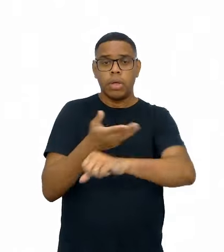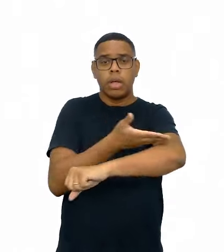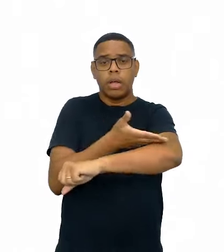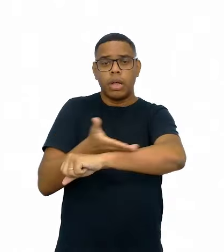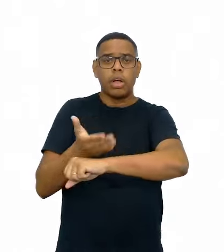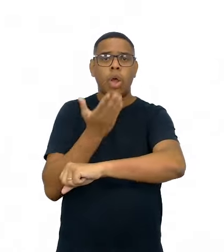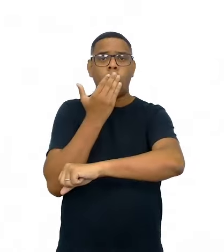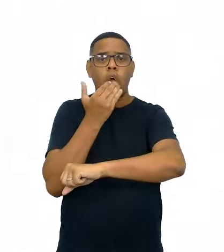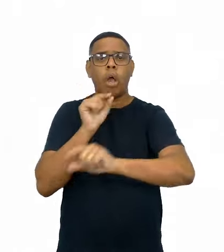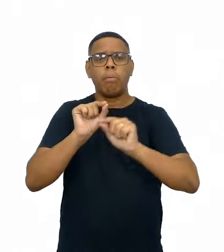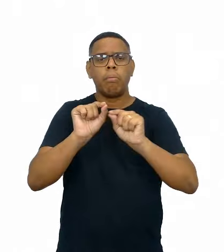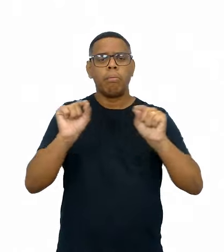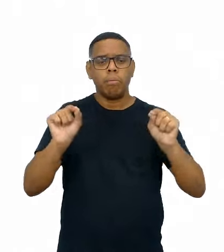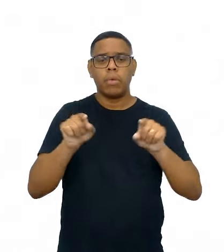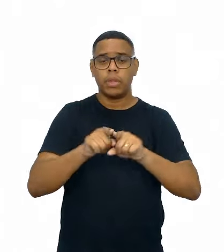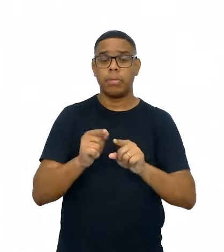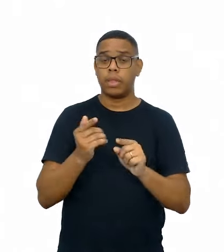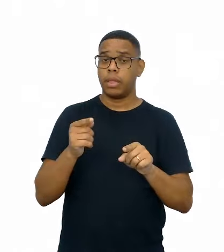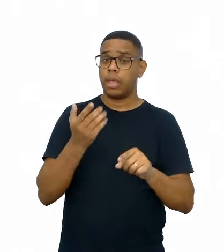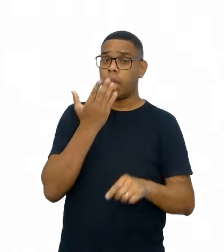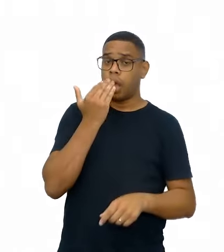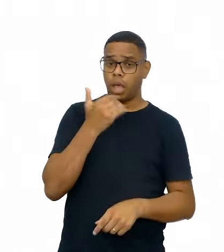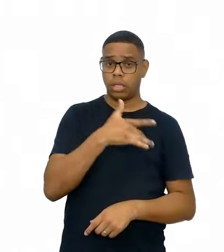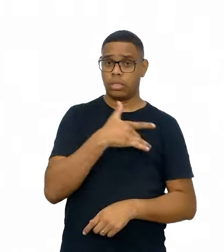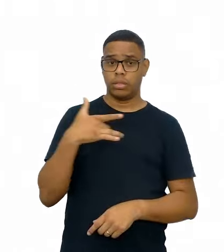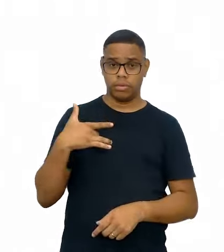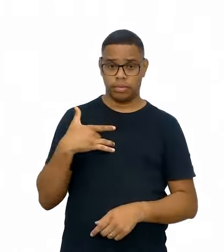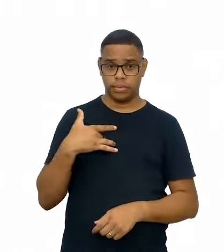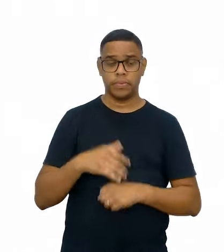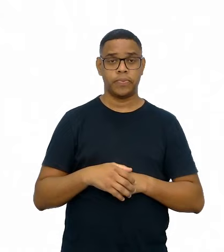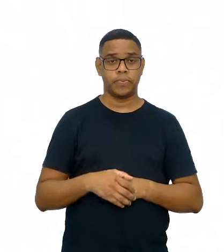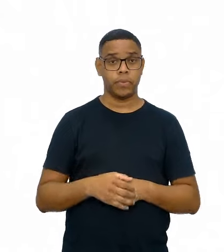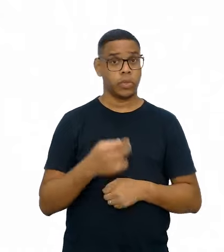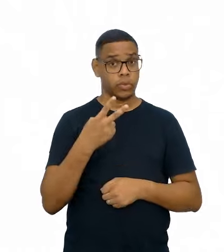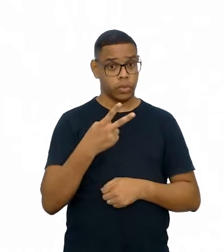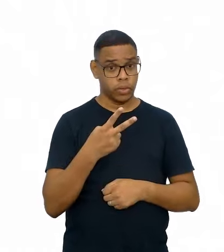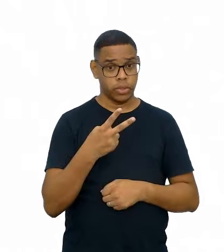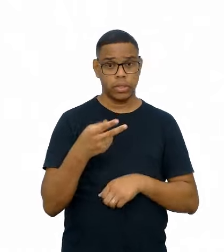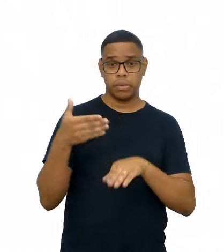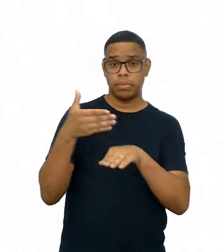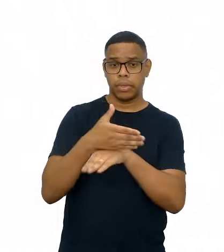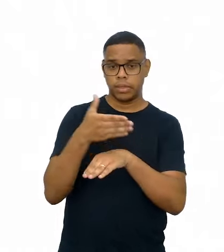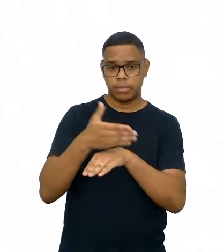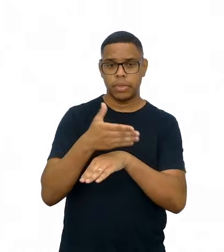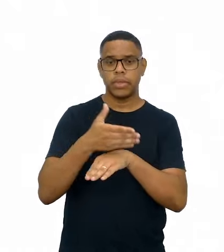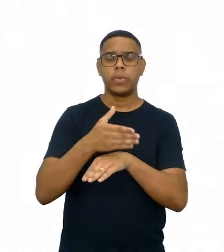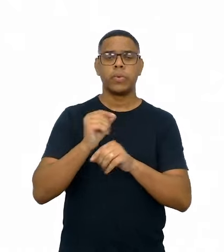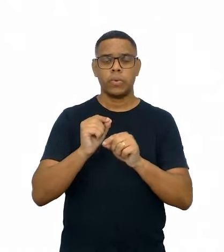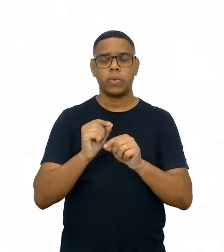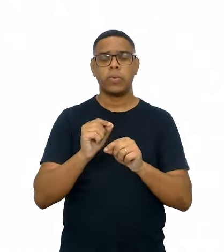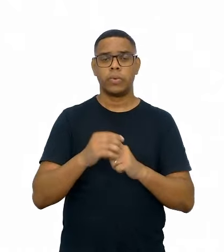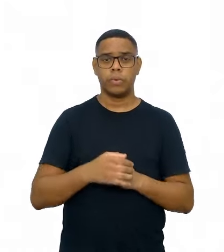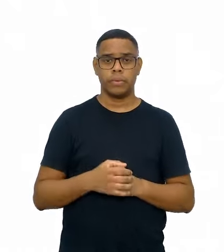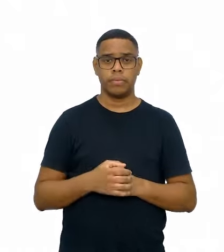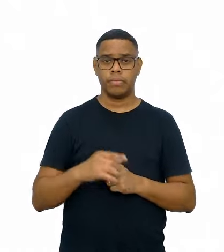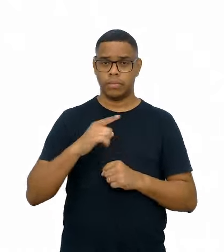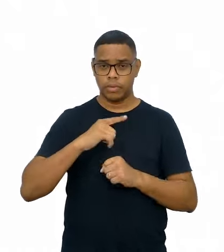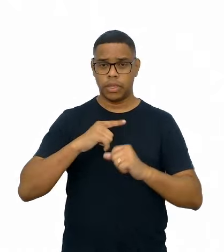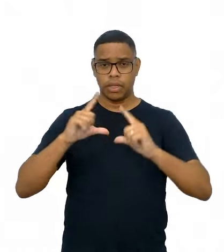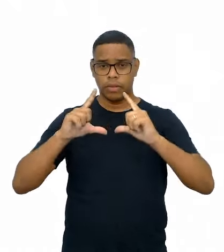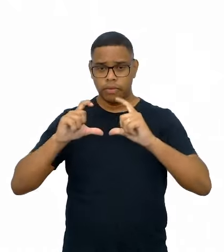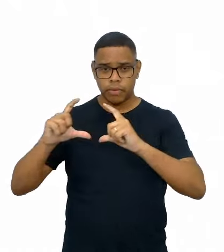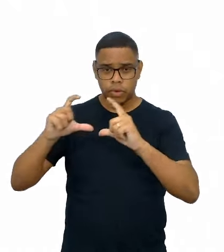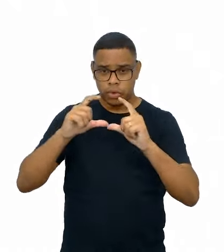a partir de fotografias de 2 pratos, eles vão responder perguntas sobre o que é